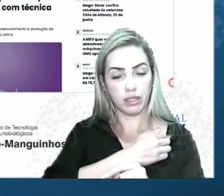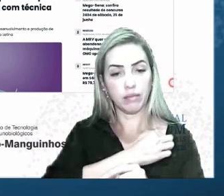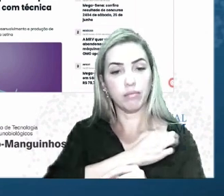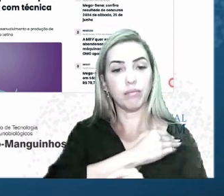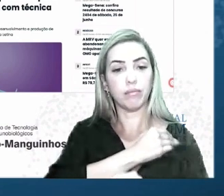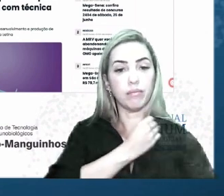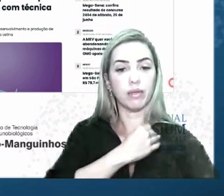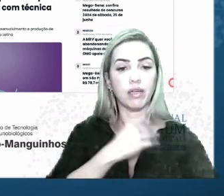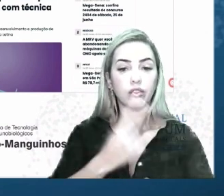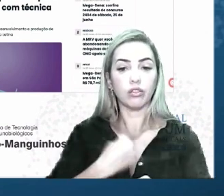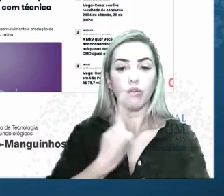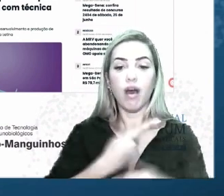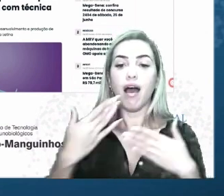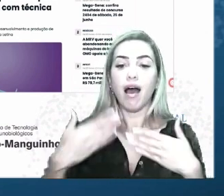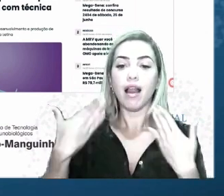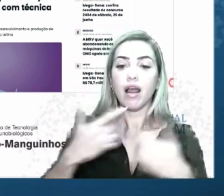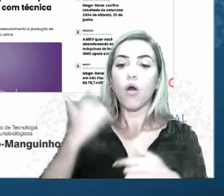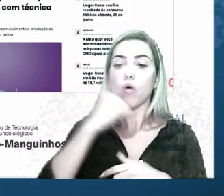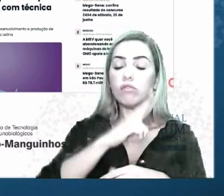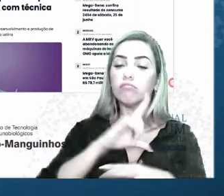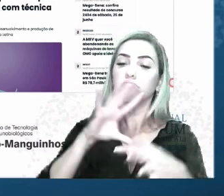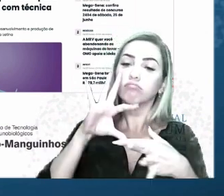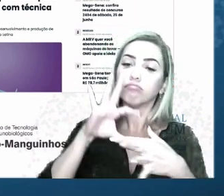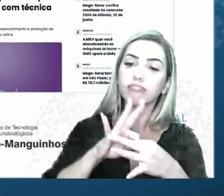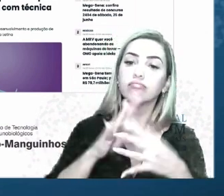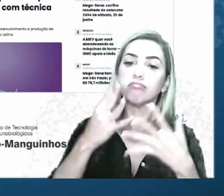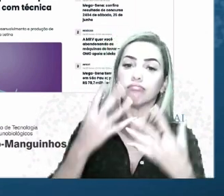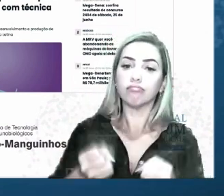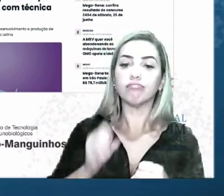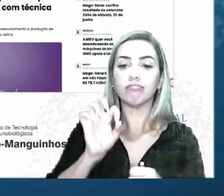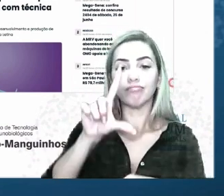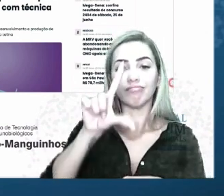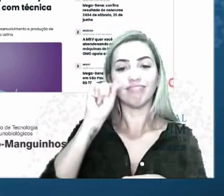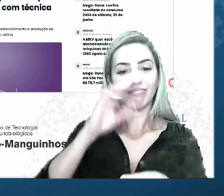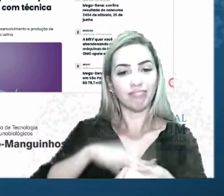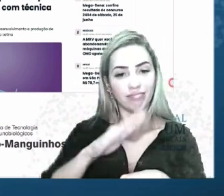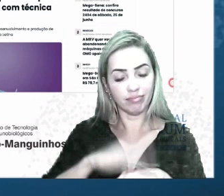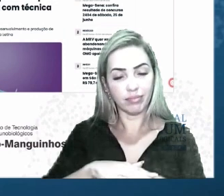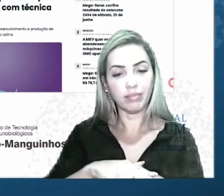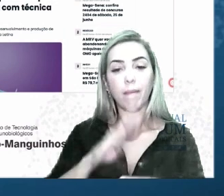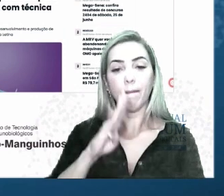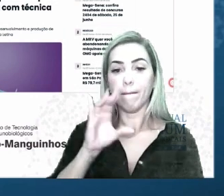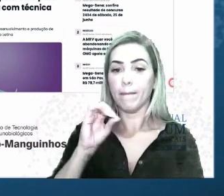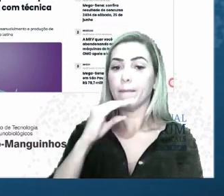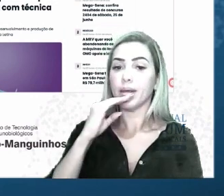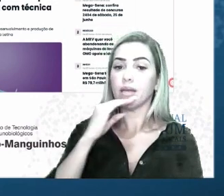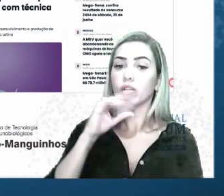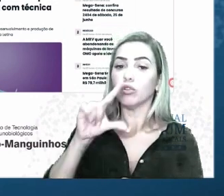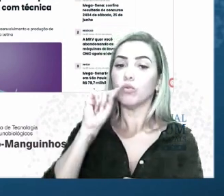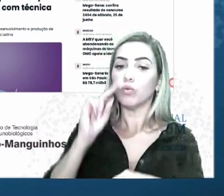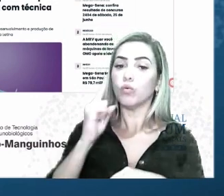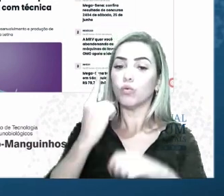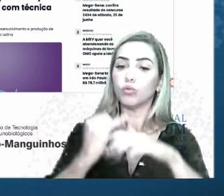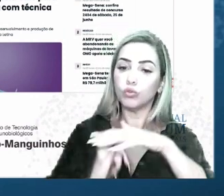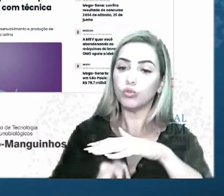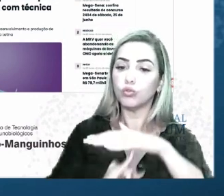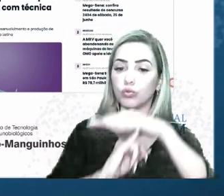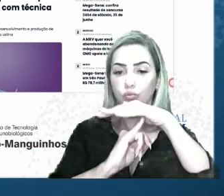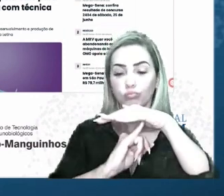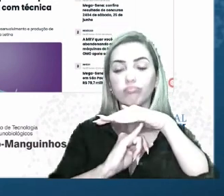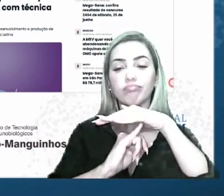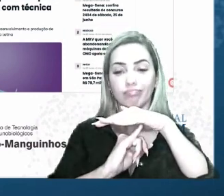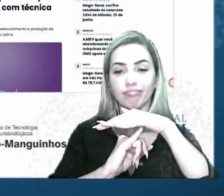fomos congratulados com essa escolha de Bill Manguinhos como um dos institutos da